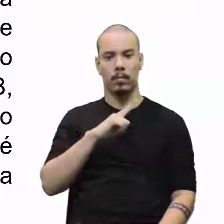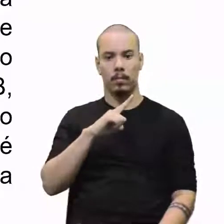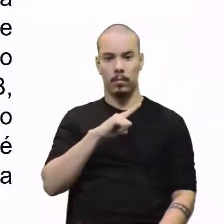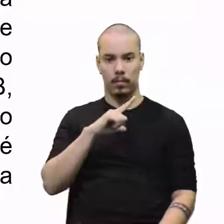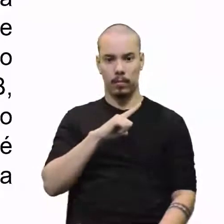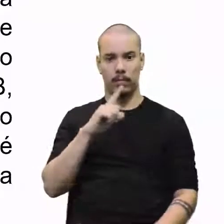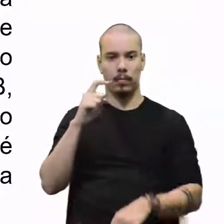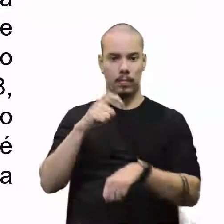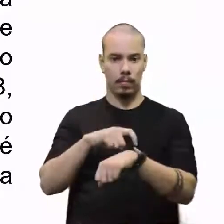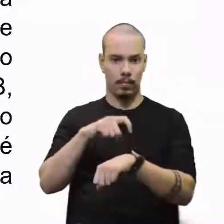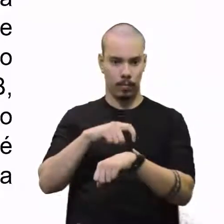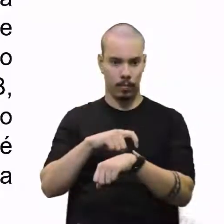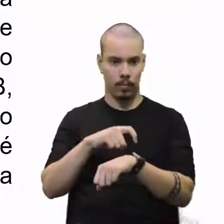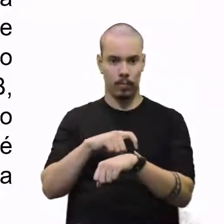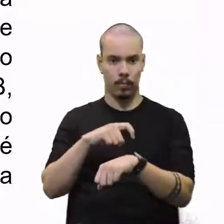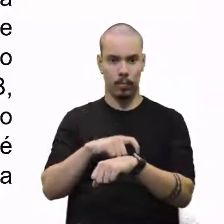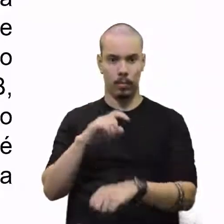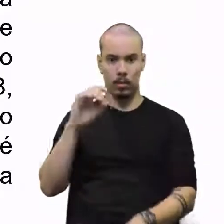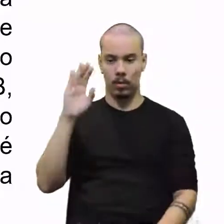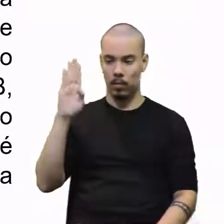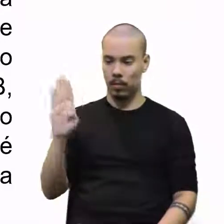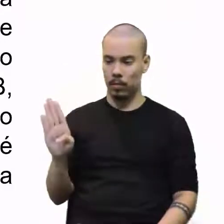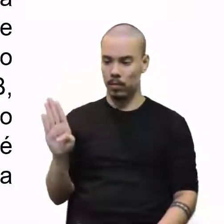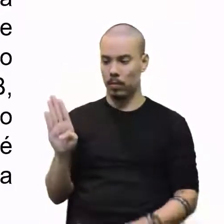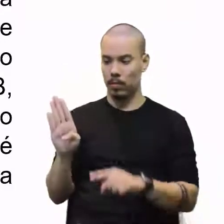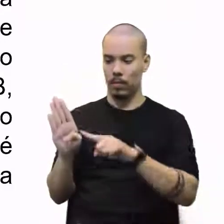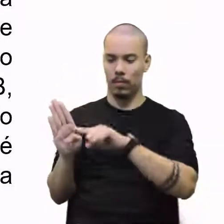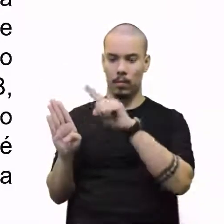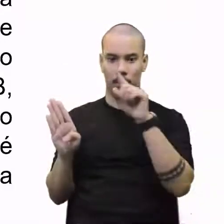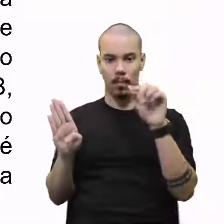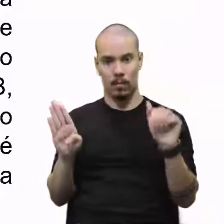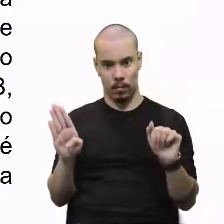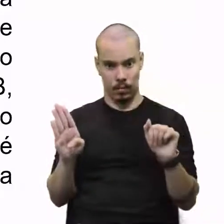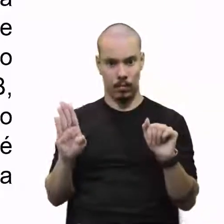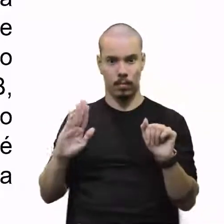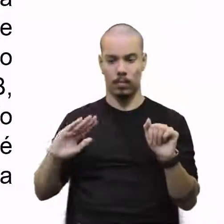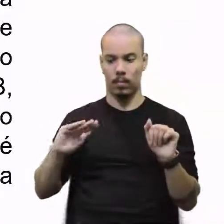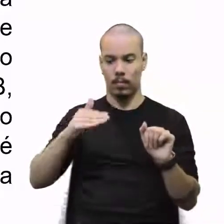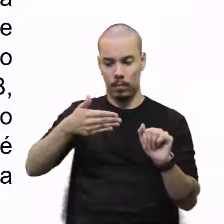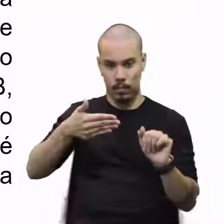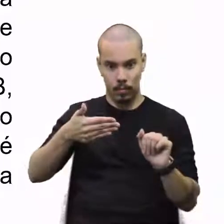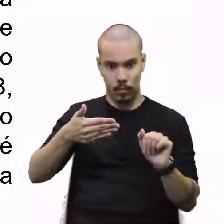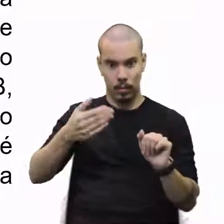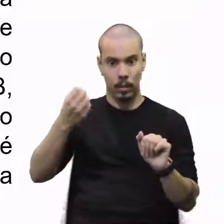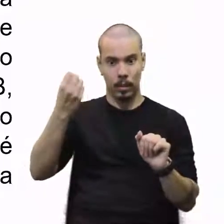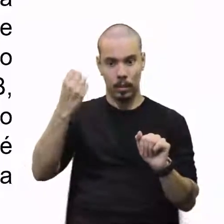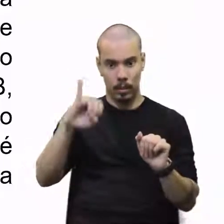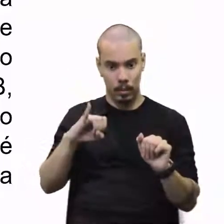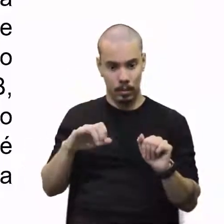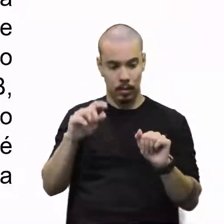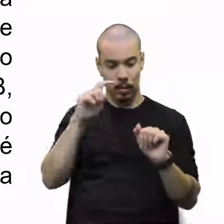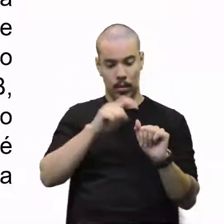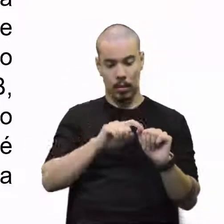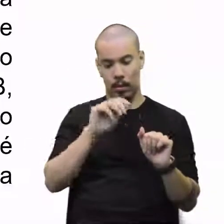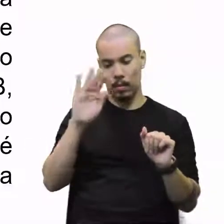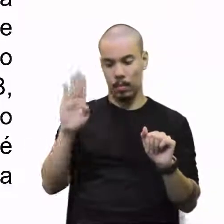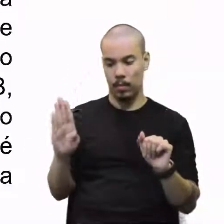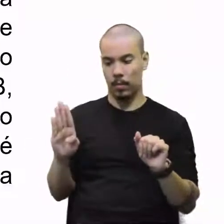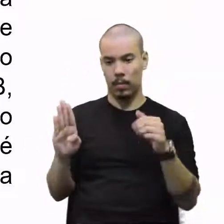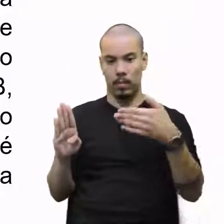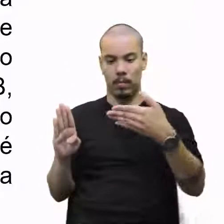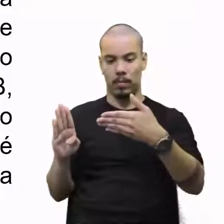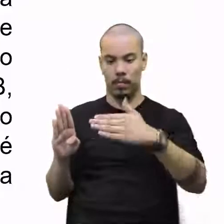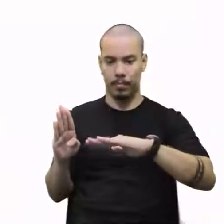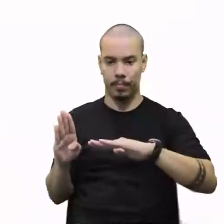a corrente elétrica flui de B para A, o mecanismo é armado. Quando a corrente elétrica flui de A para B, o mecanismo